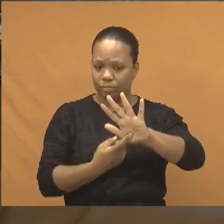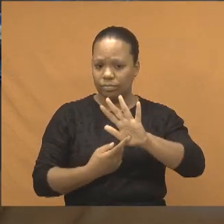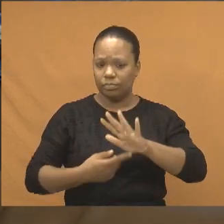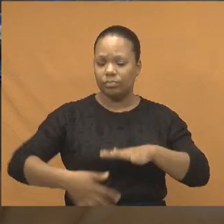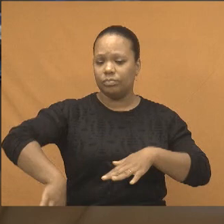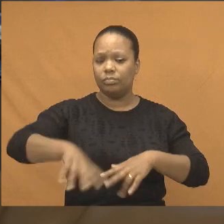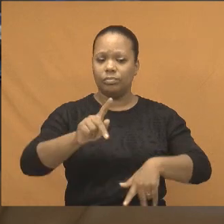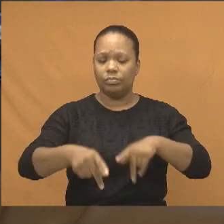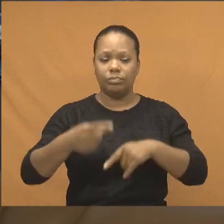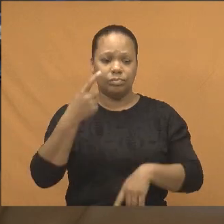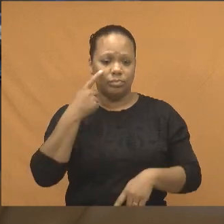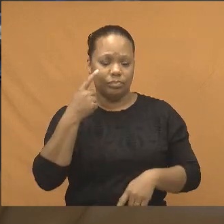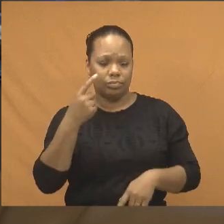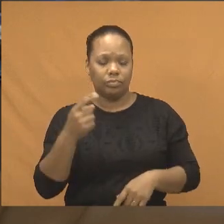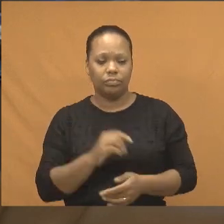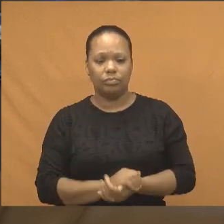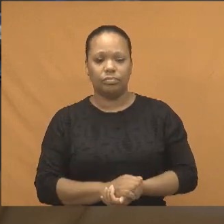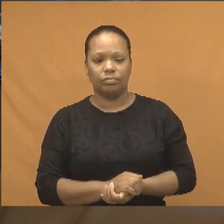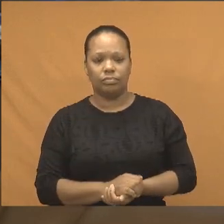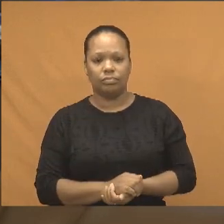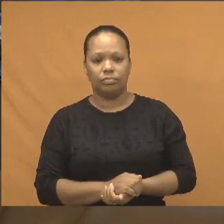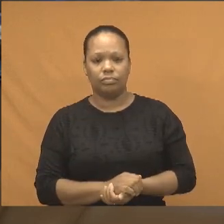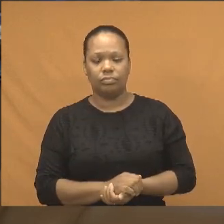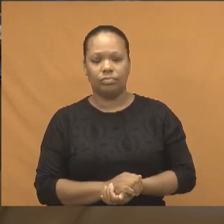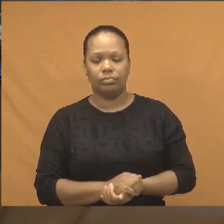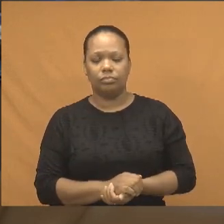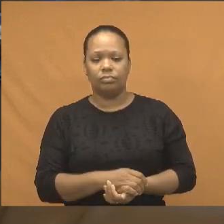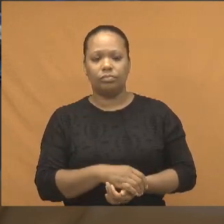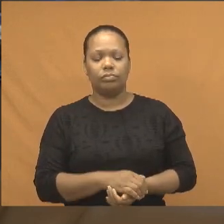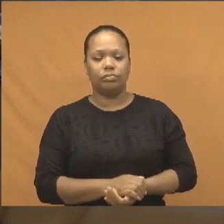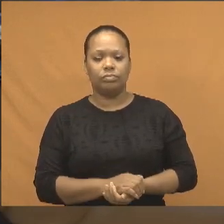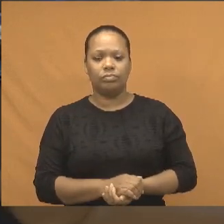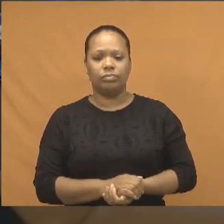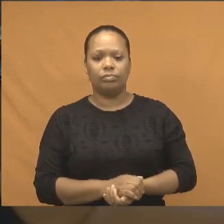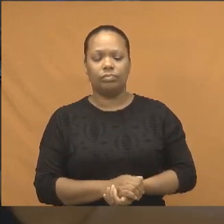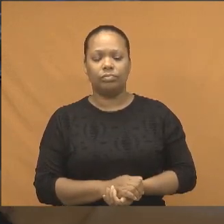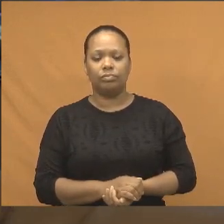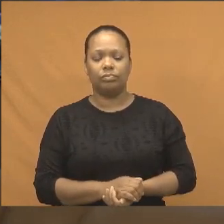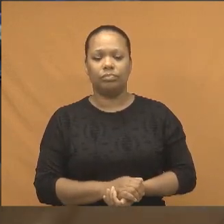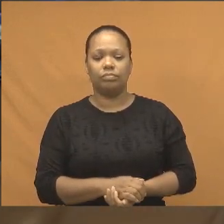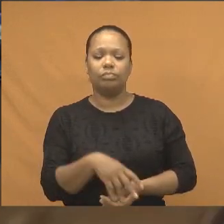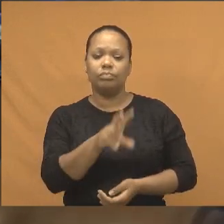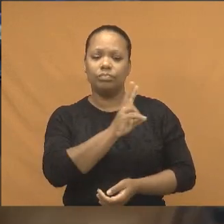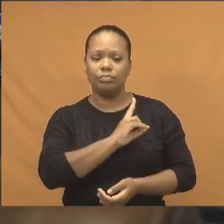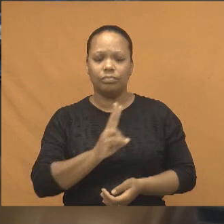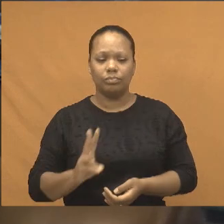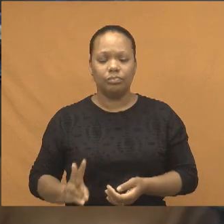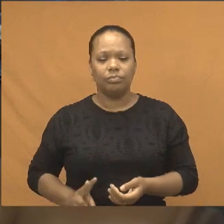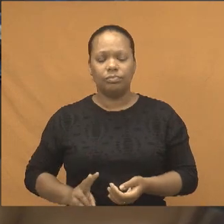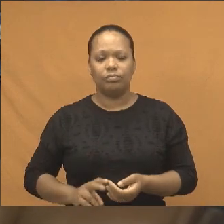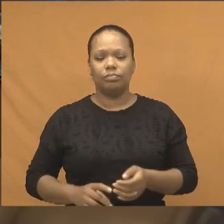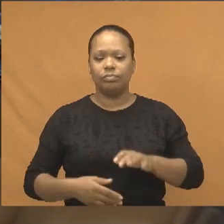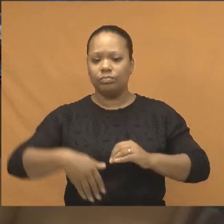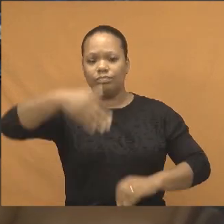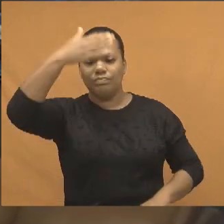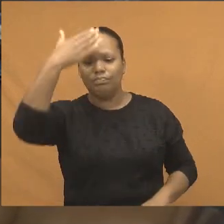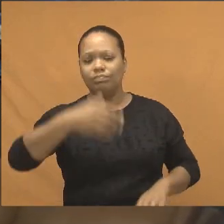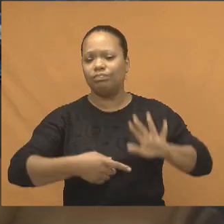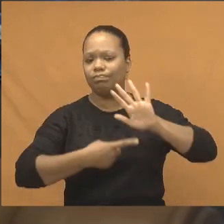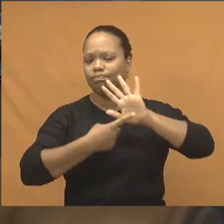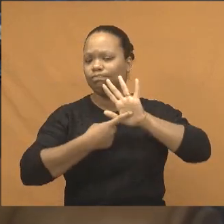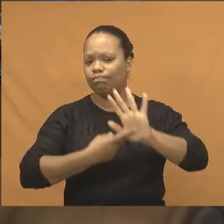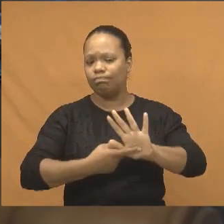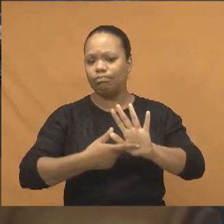até em cima dos galhos da árvore. Aí depois, o vereador está cobrindo a árvore de papel. Não é papel, é o que eu faço aqui na Câmara